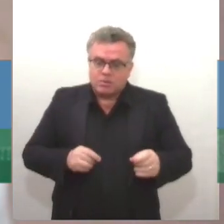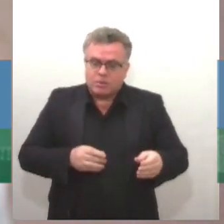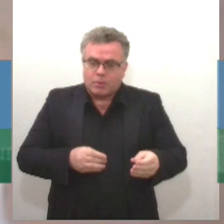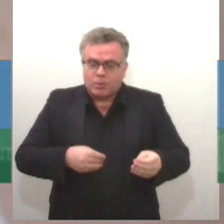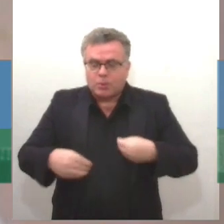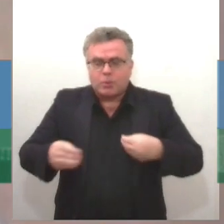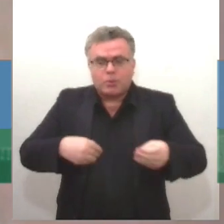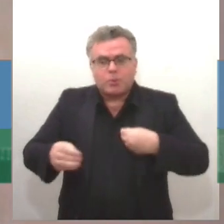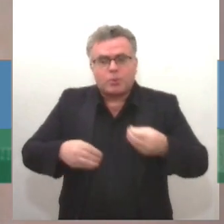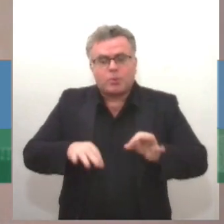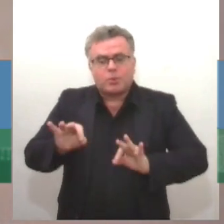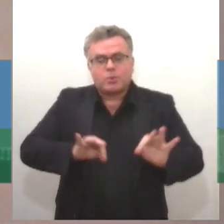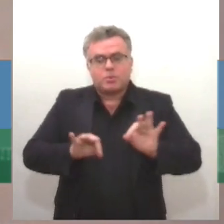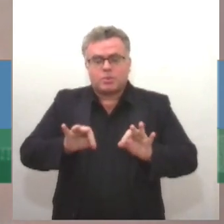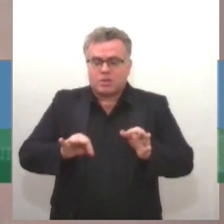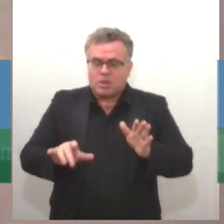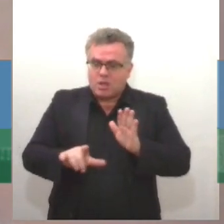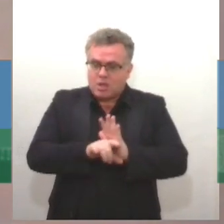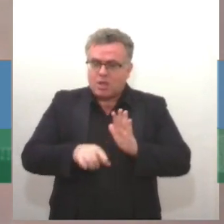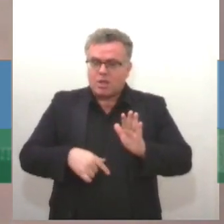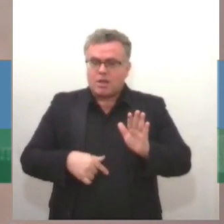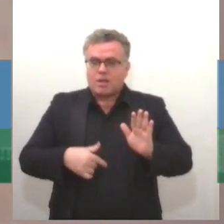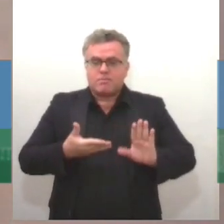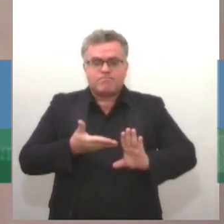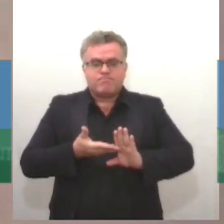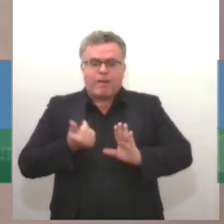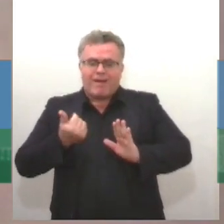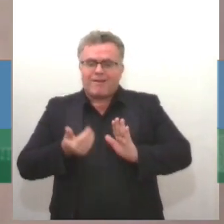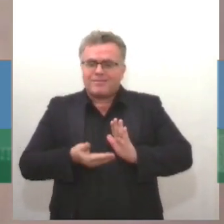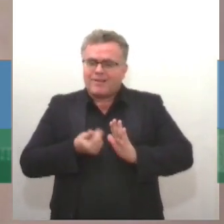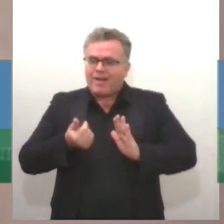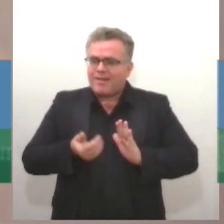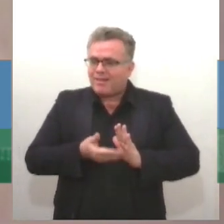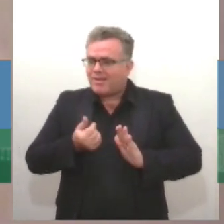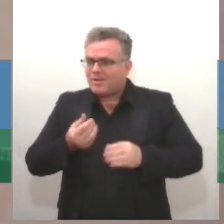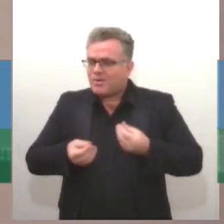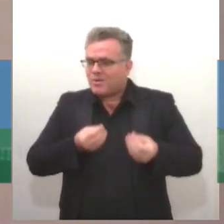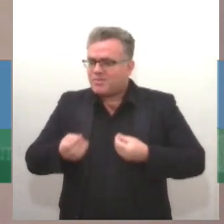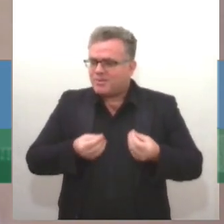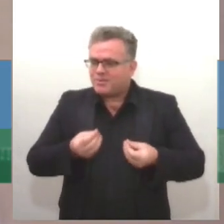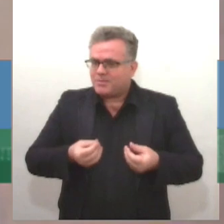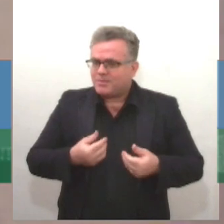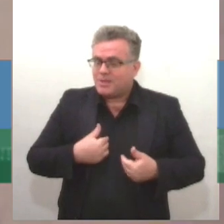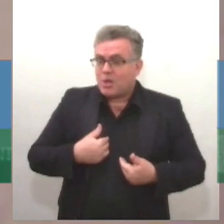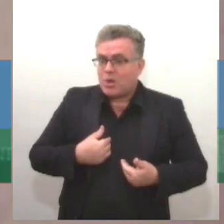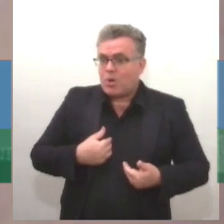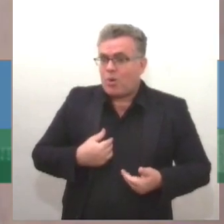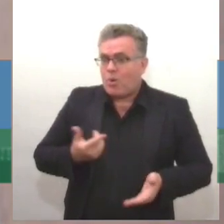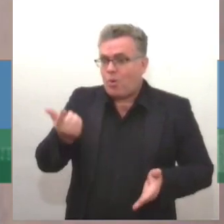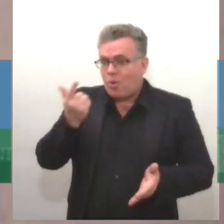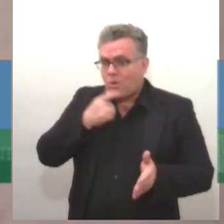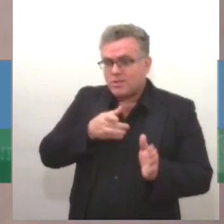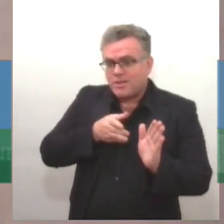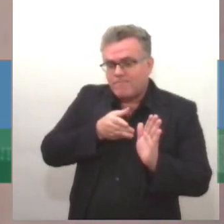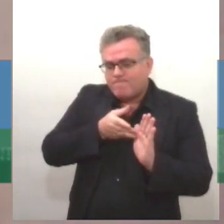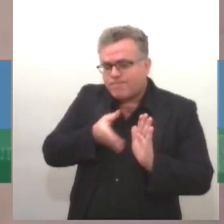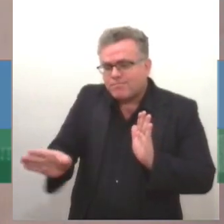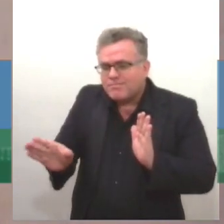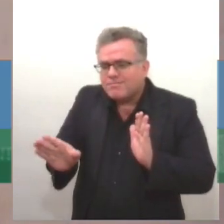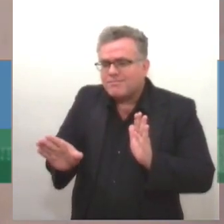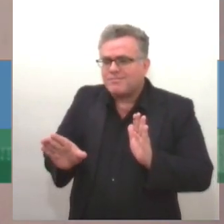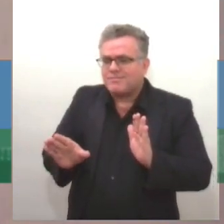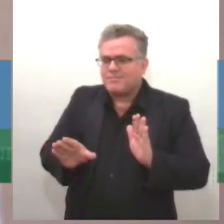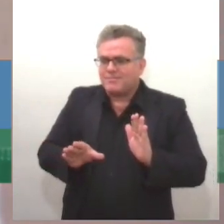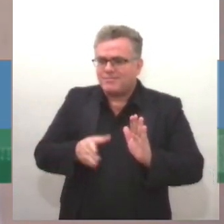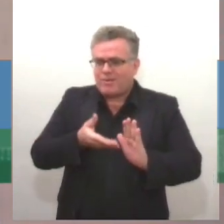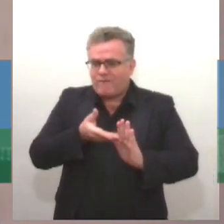de escapar aquelas regras que existem na lei. Veja que gastar 54% da receita